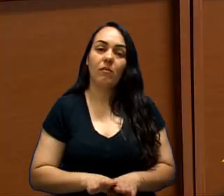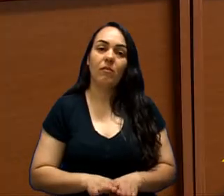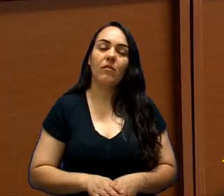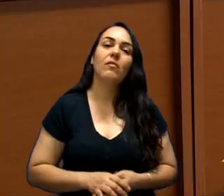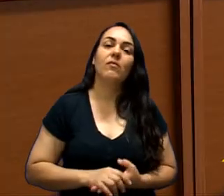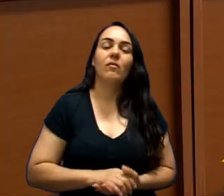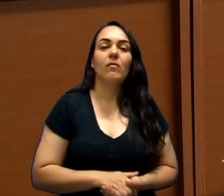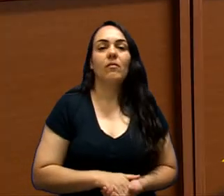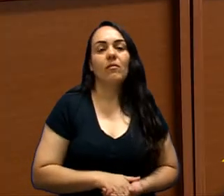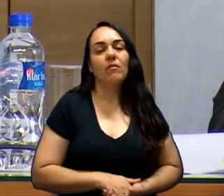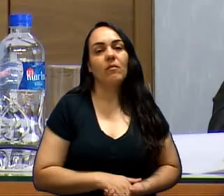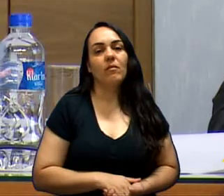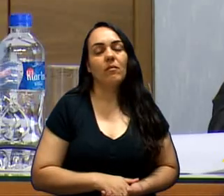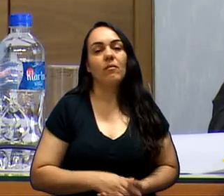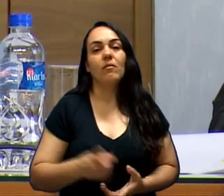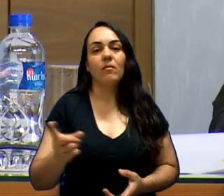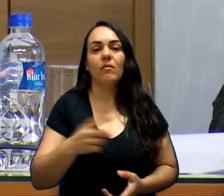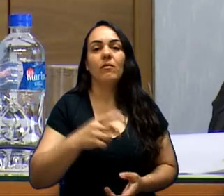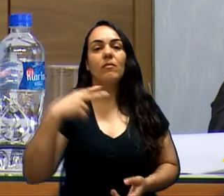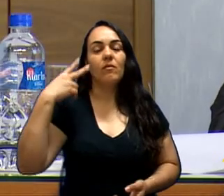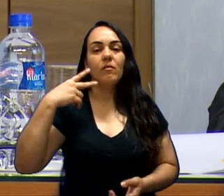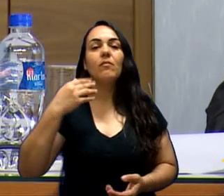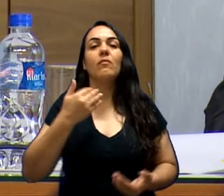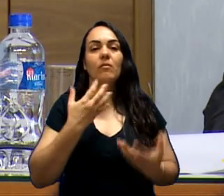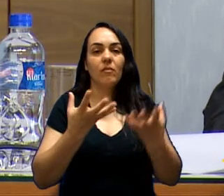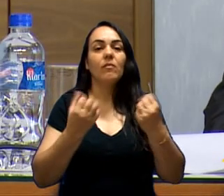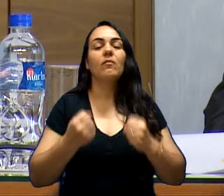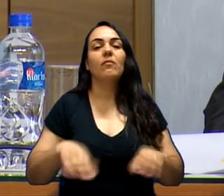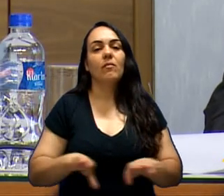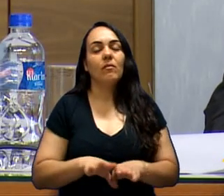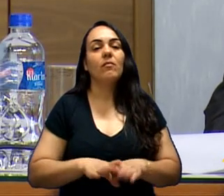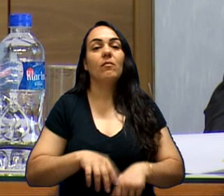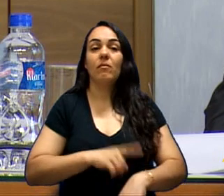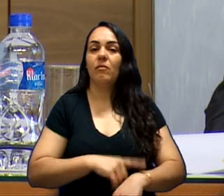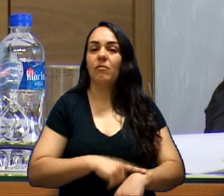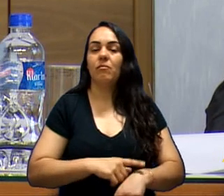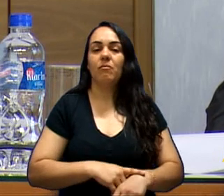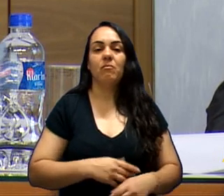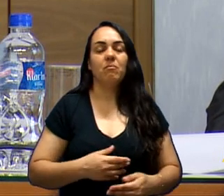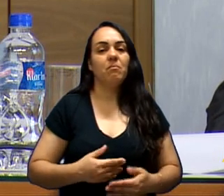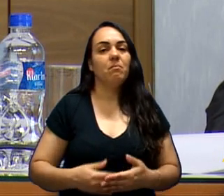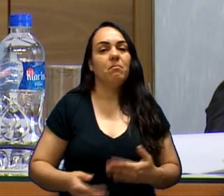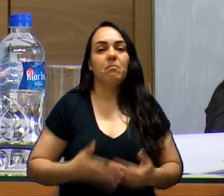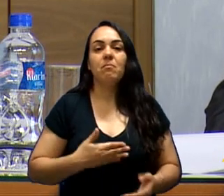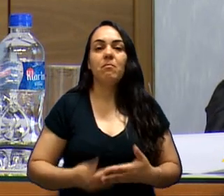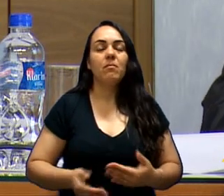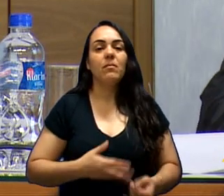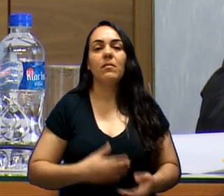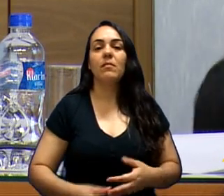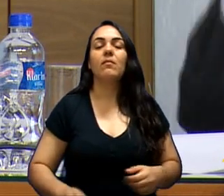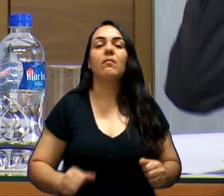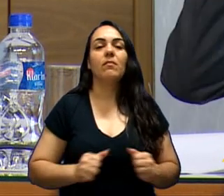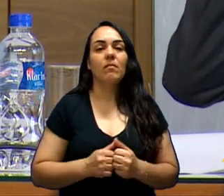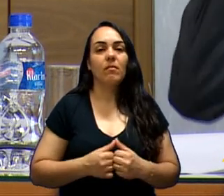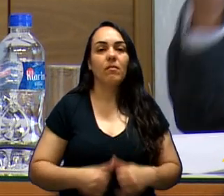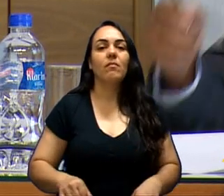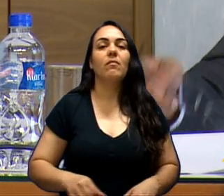Os vereadores que concordam com a retirada por tempo indeterminado, permaneçam como estão,